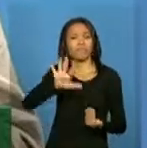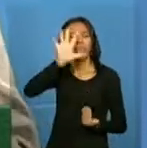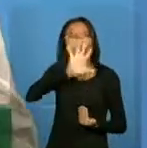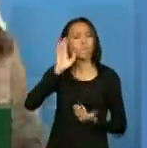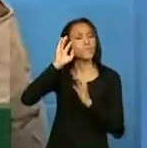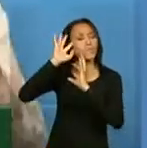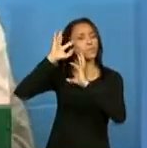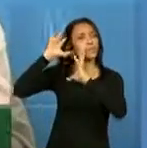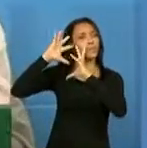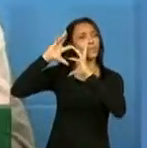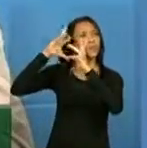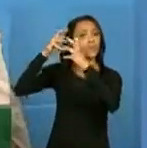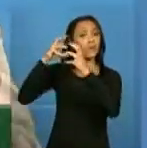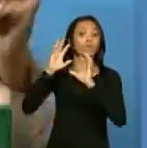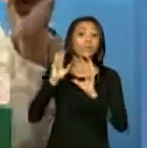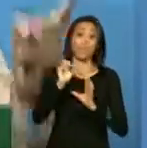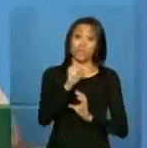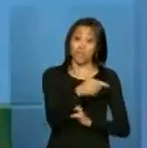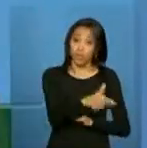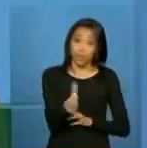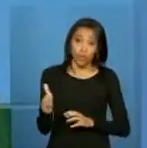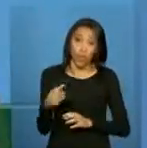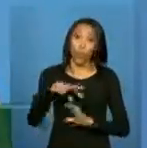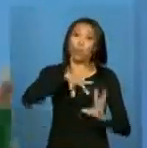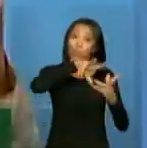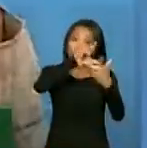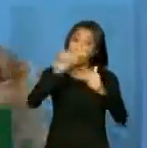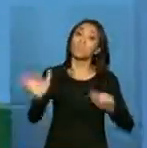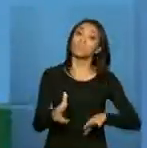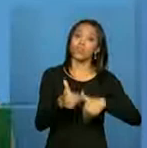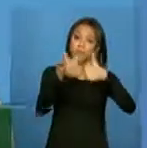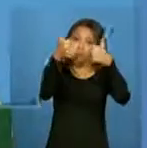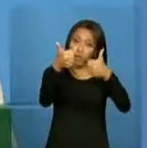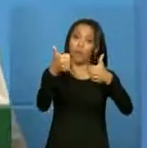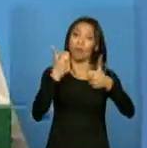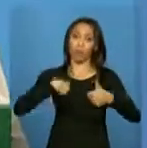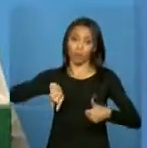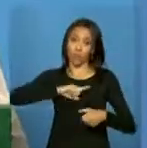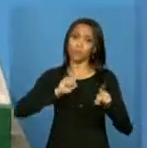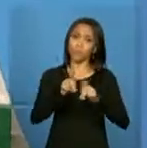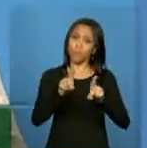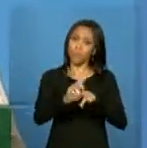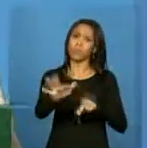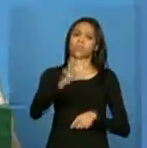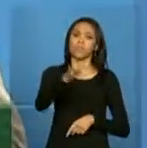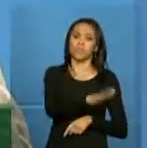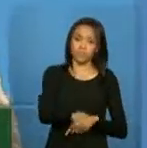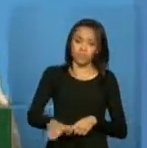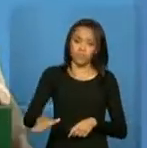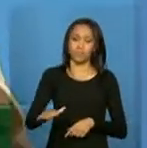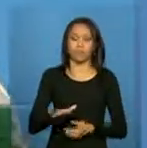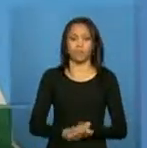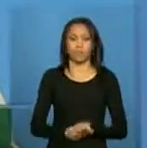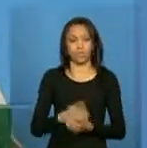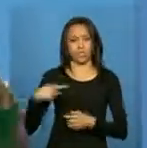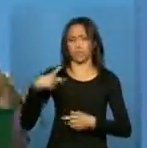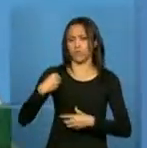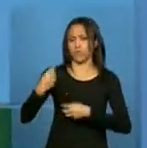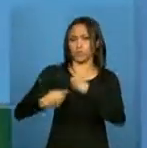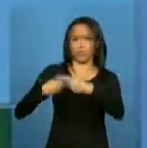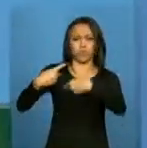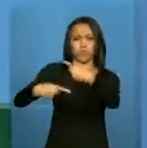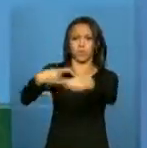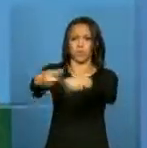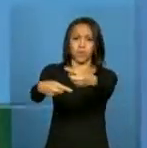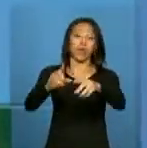Nós percebemos que somente sem o trabalho infantil que o mundo pode ser melhor, não somente para nós, mas para as nossas crianças e para as nossas gerações